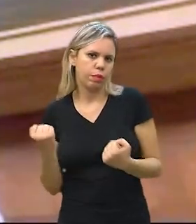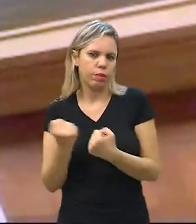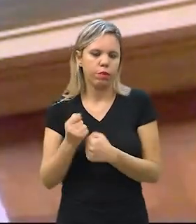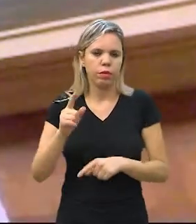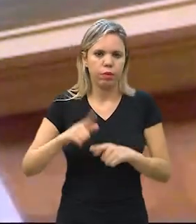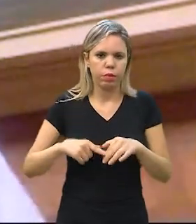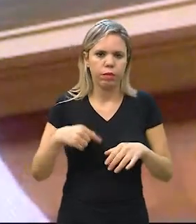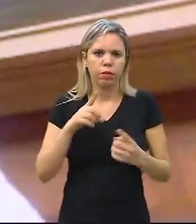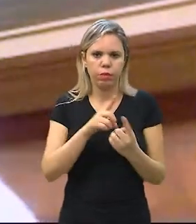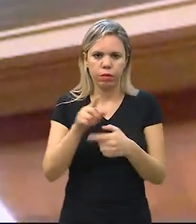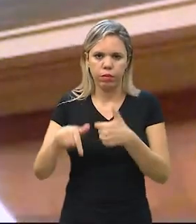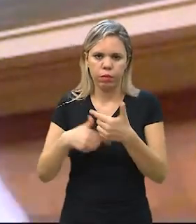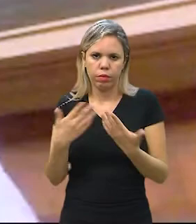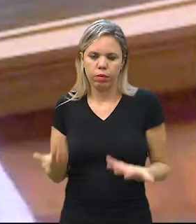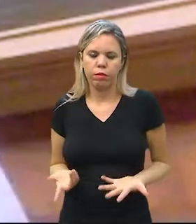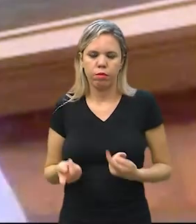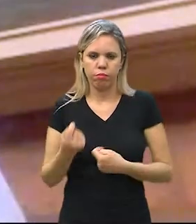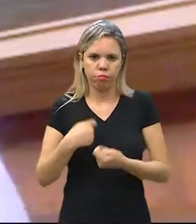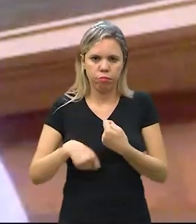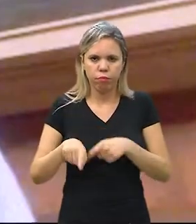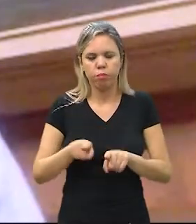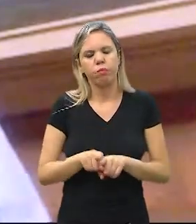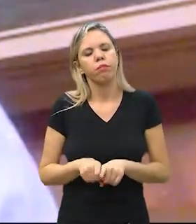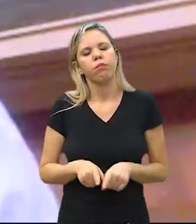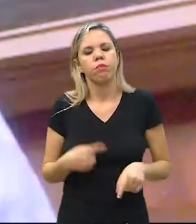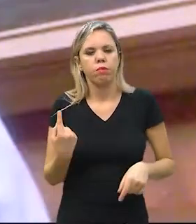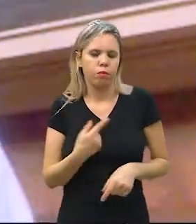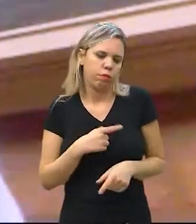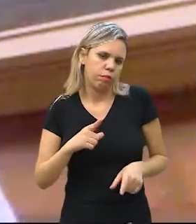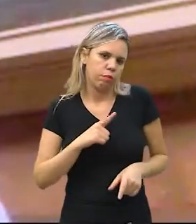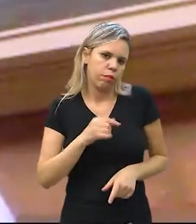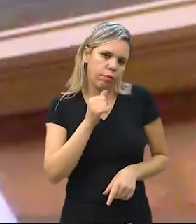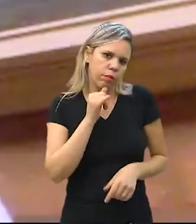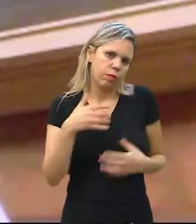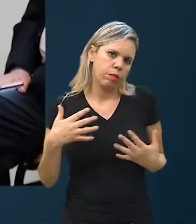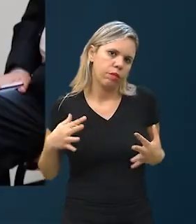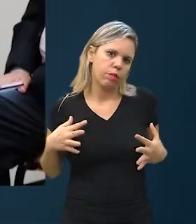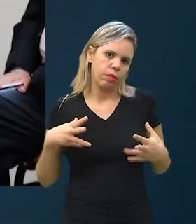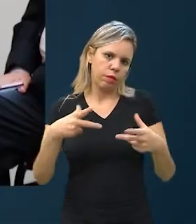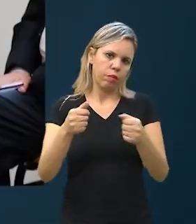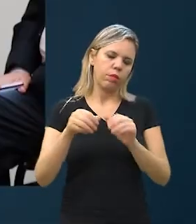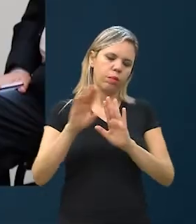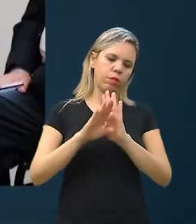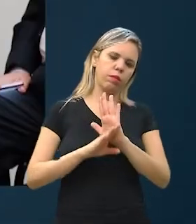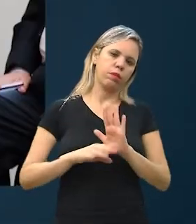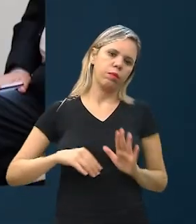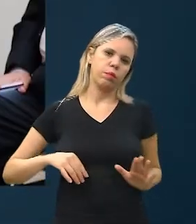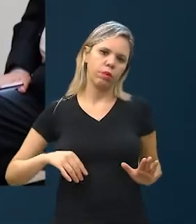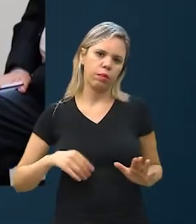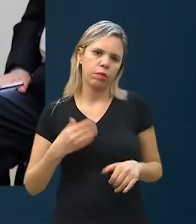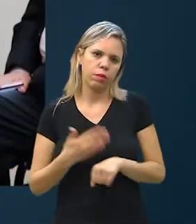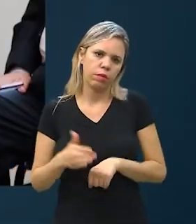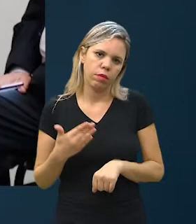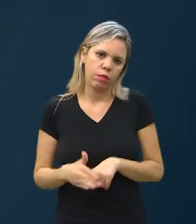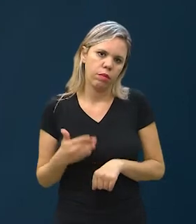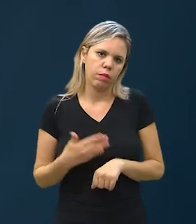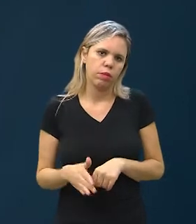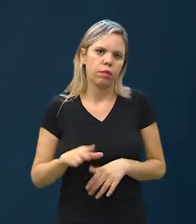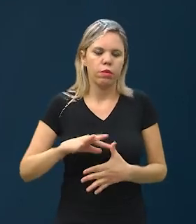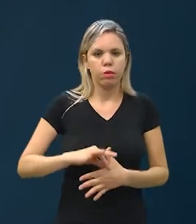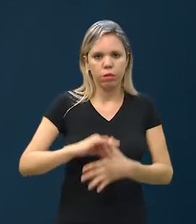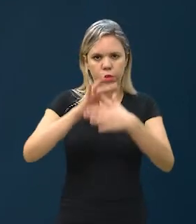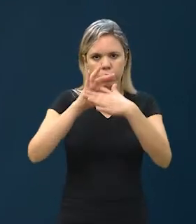ferramenta esse tipo de serviço. Além disso, a gente tem o quê? Tem todo um programa de treinamento